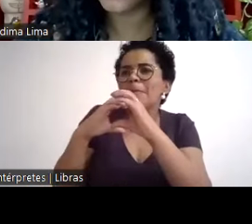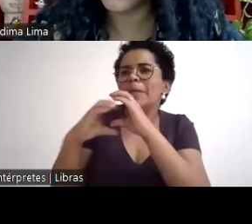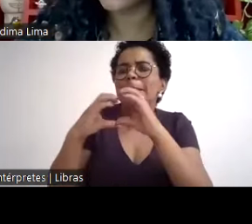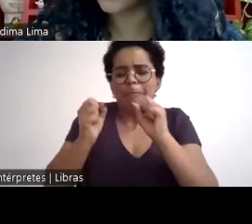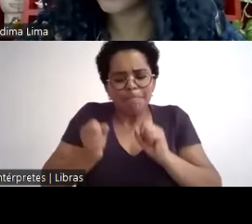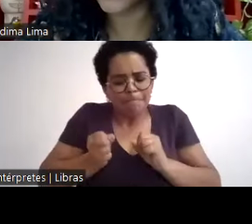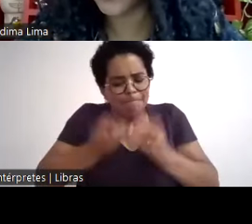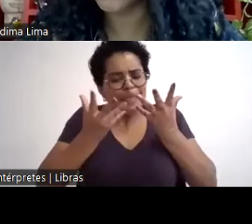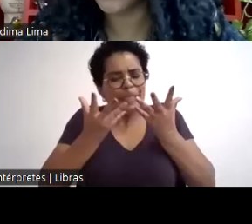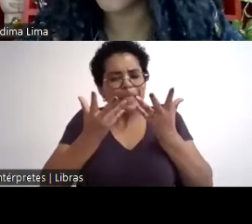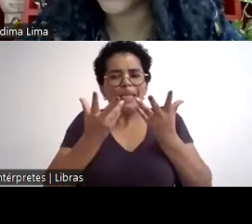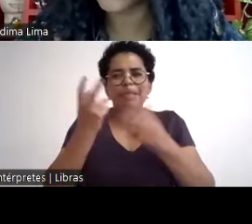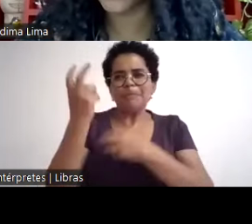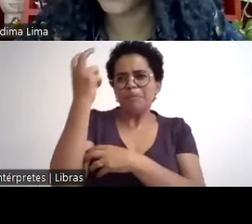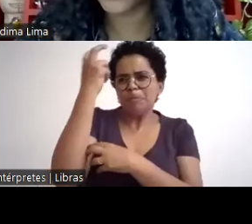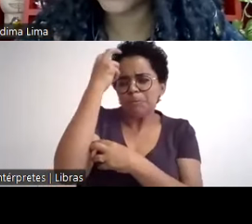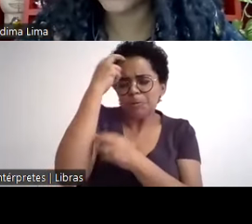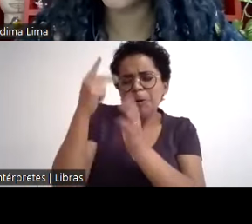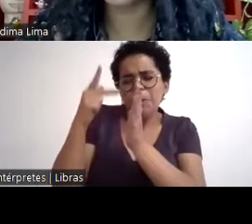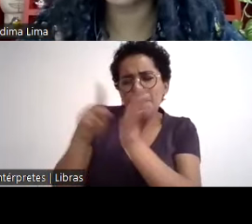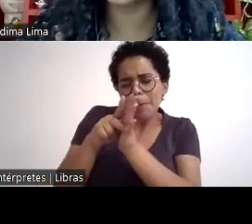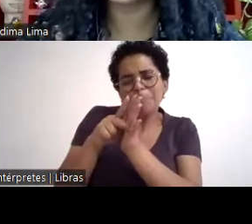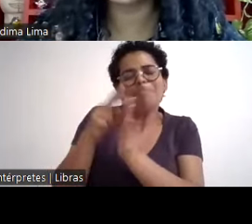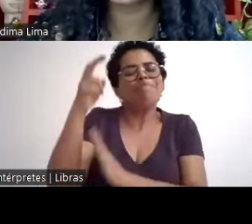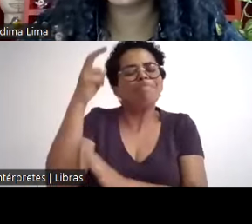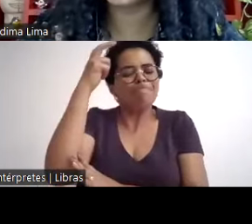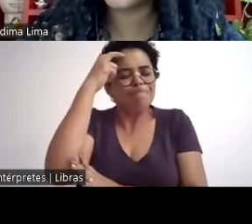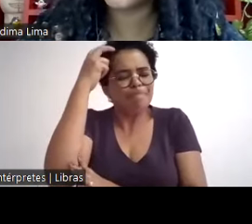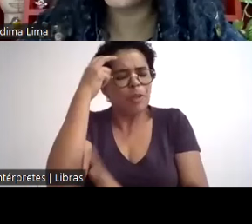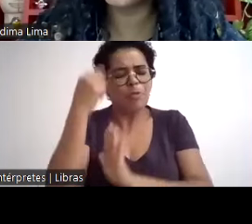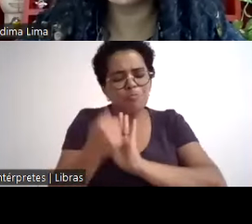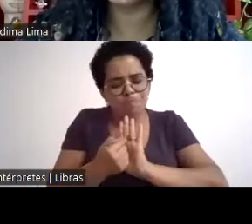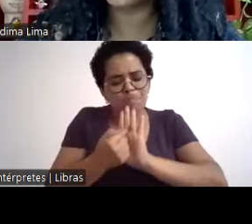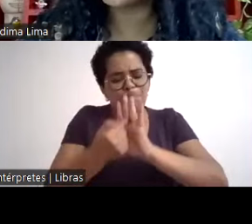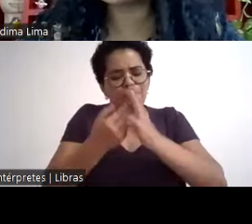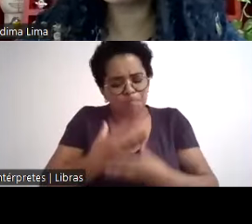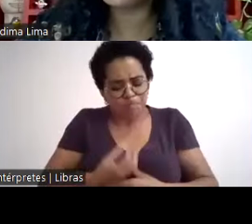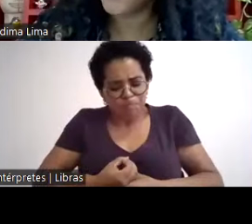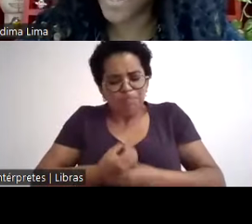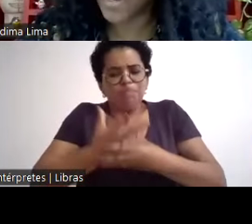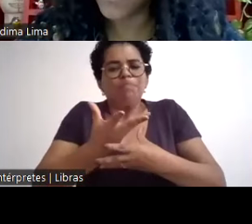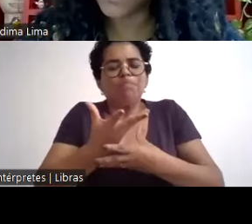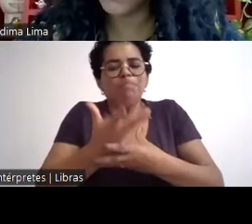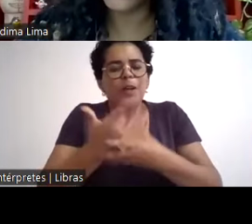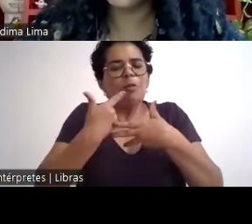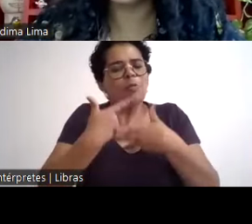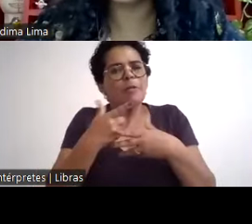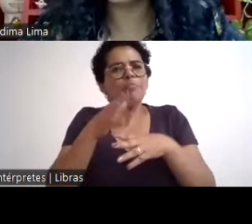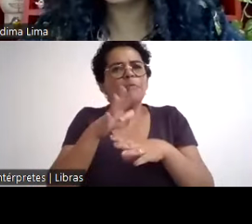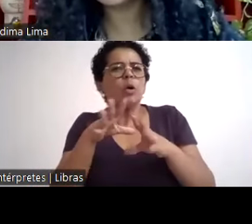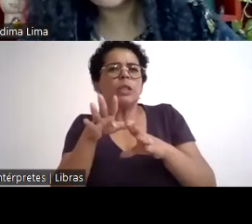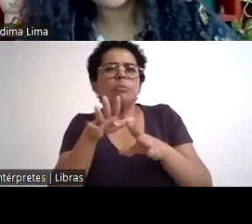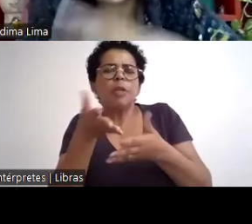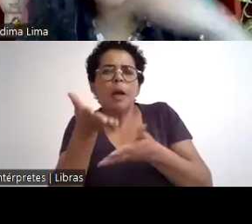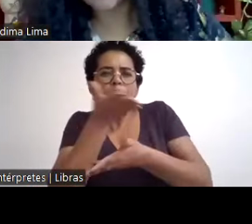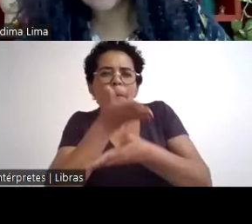culturais pertinentes às suas próprias culturas, né? Uma forma de estabelecer uma linguagem não verbal